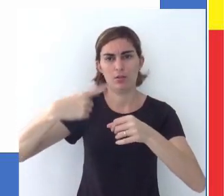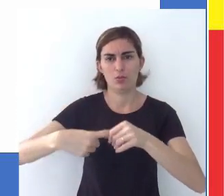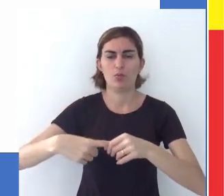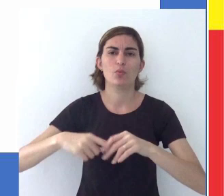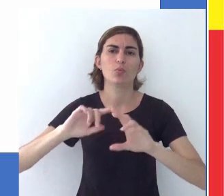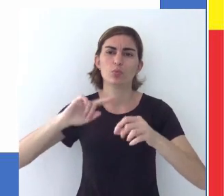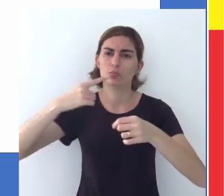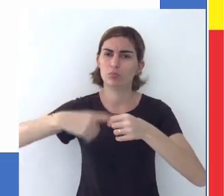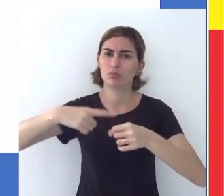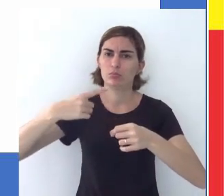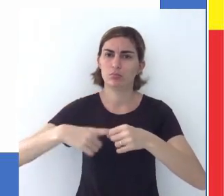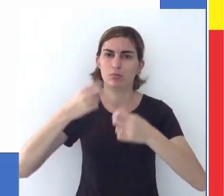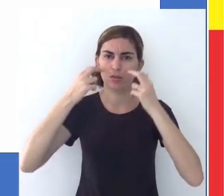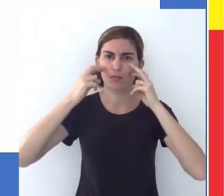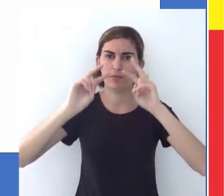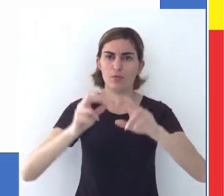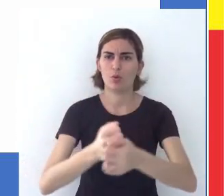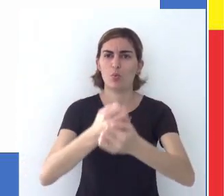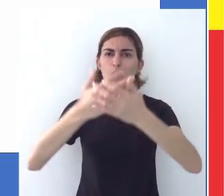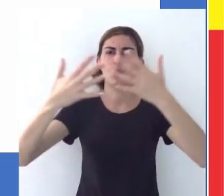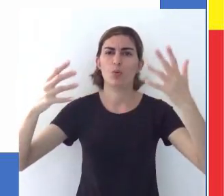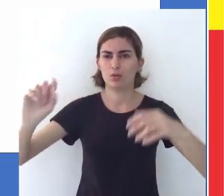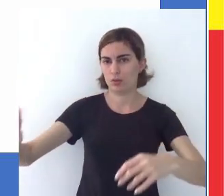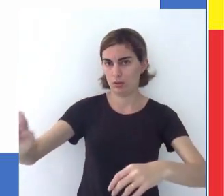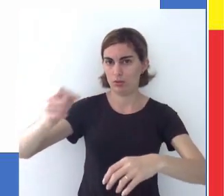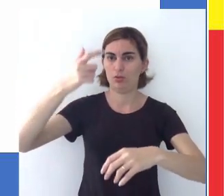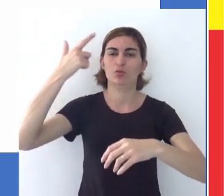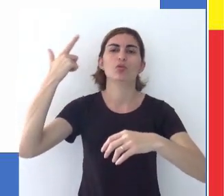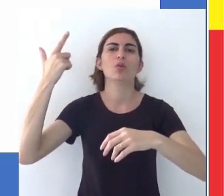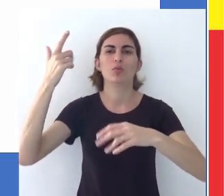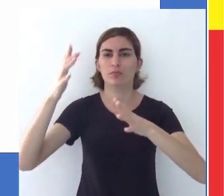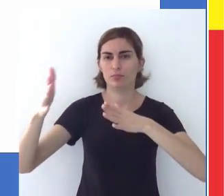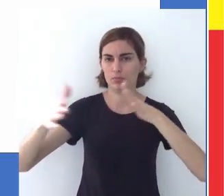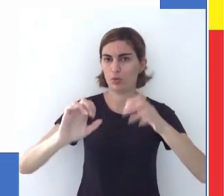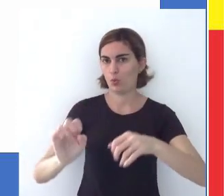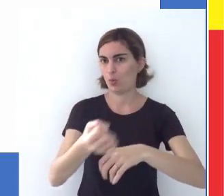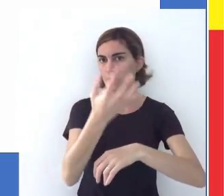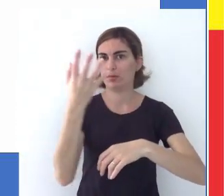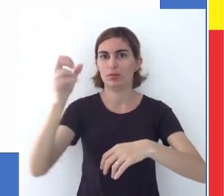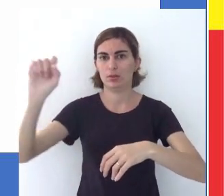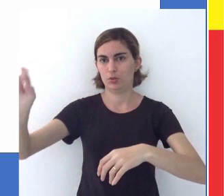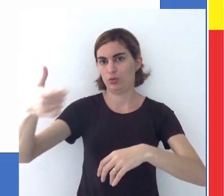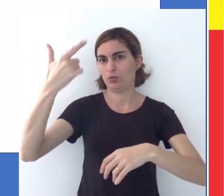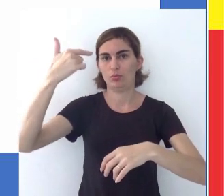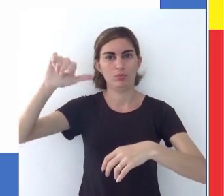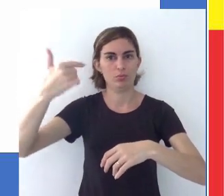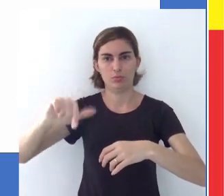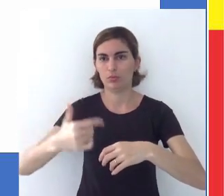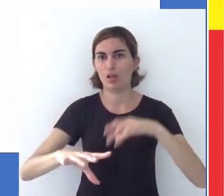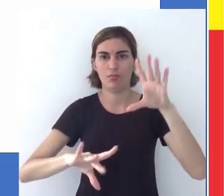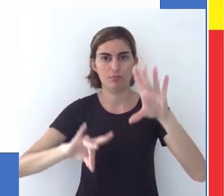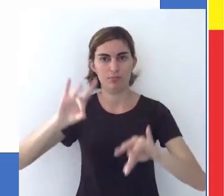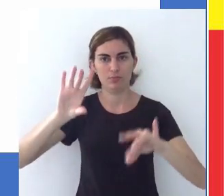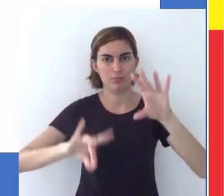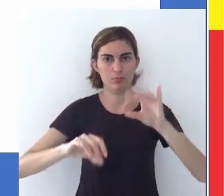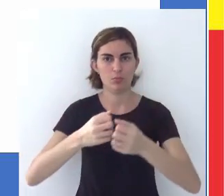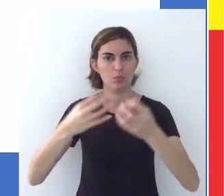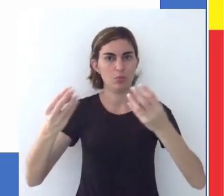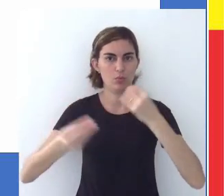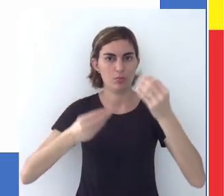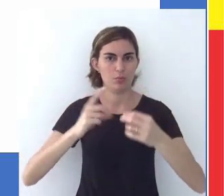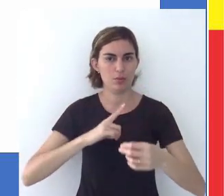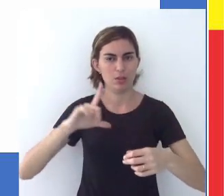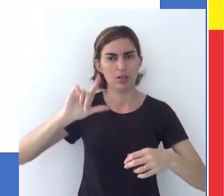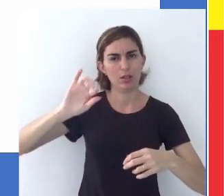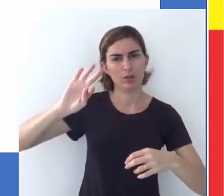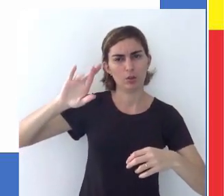interior. No interior vocês estão vendo uma quantidade de sol, tá? E nessa quantidade de sol não tem tanta umidade como se tem